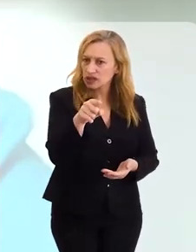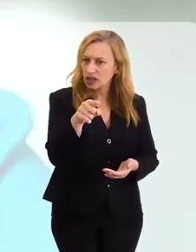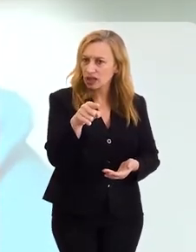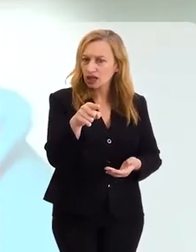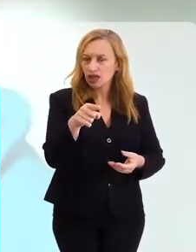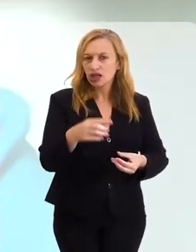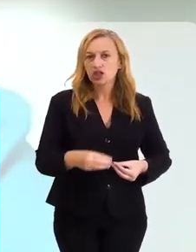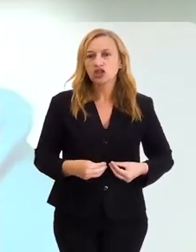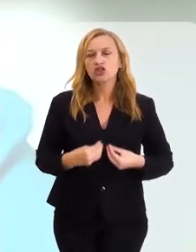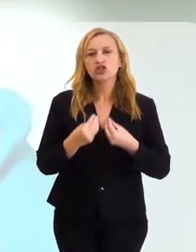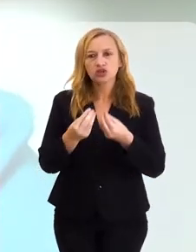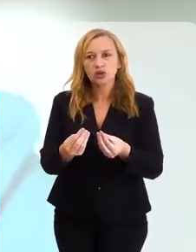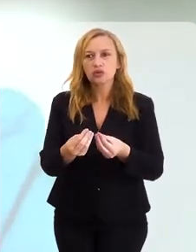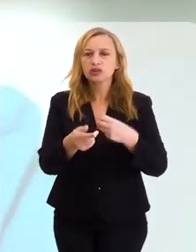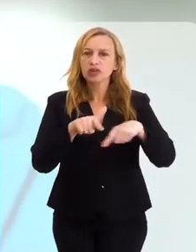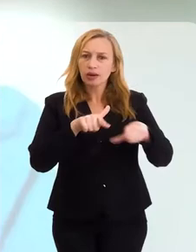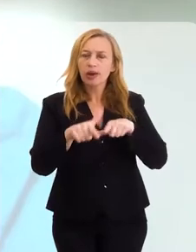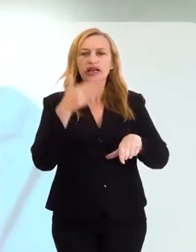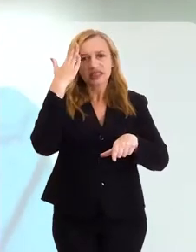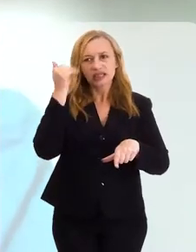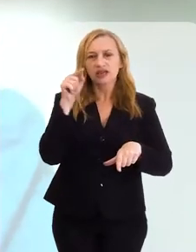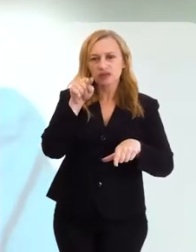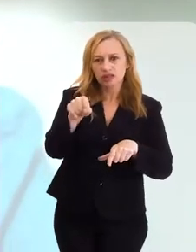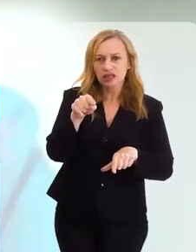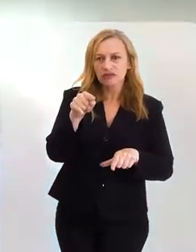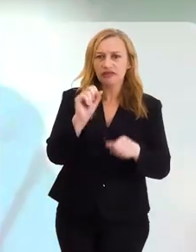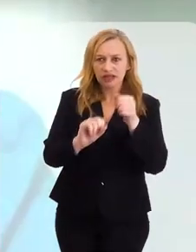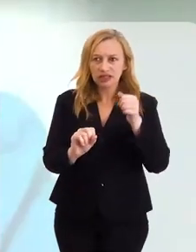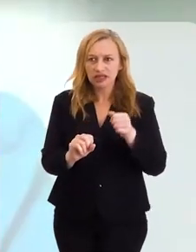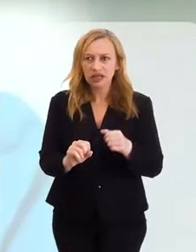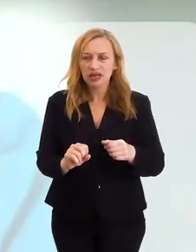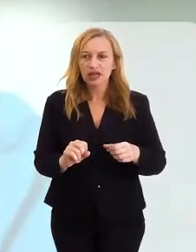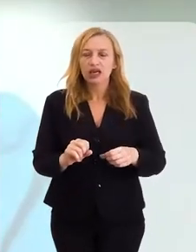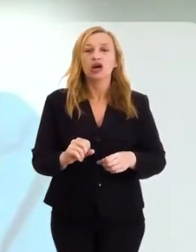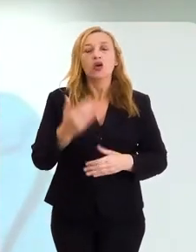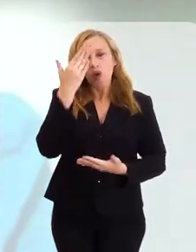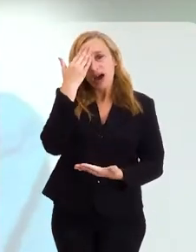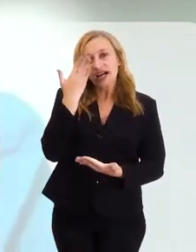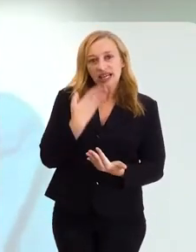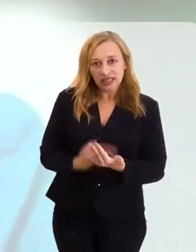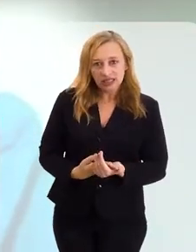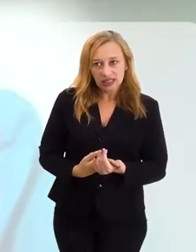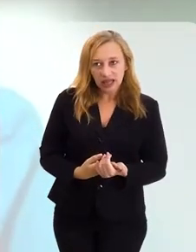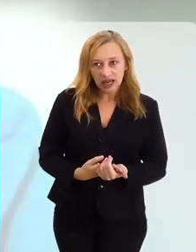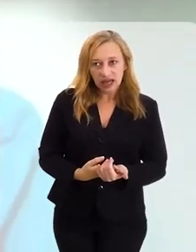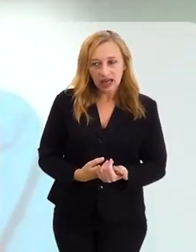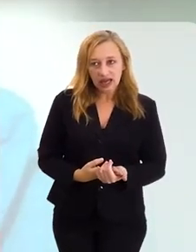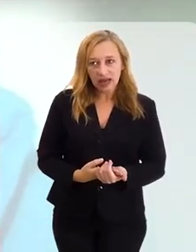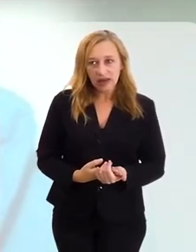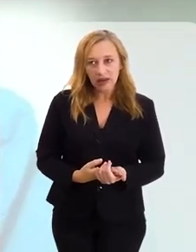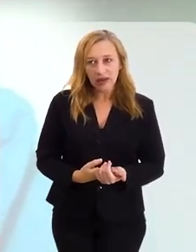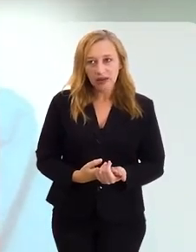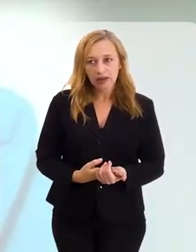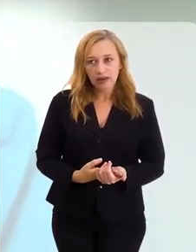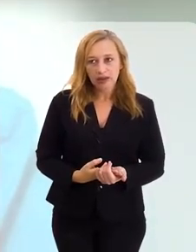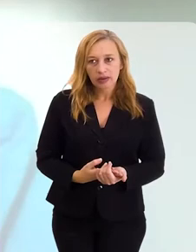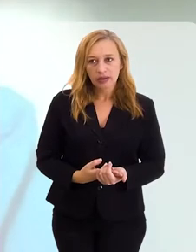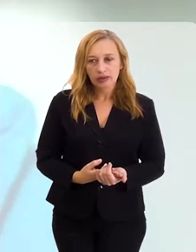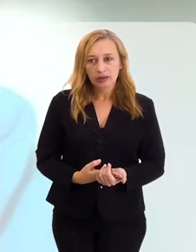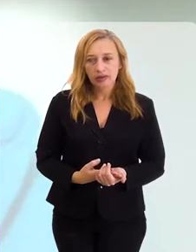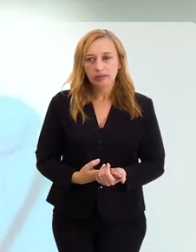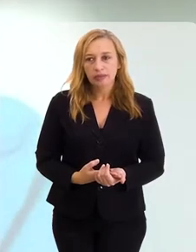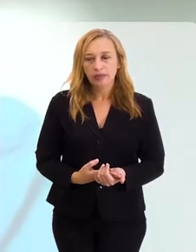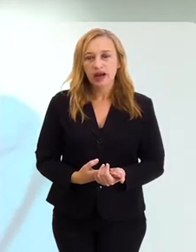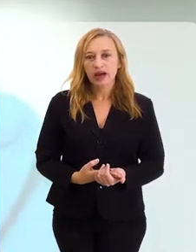que eu confio em você, eu repasso a tarefa, eu sei que você vai executá-la. Então, inspirar confiança